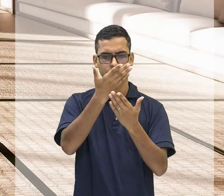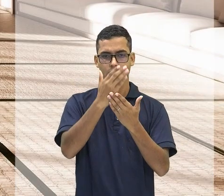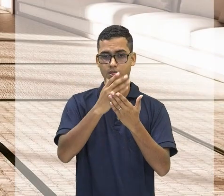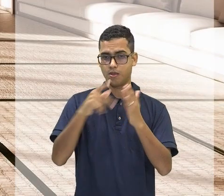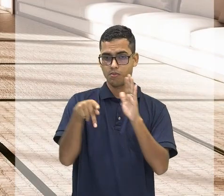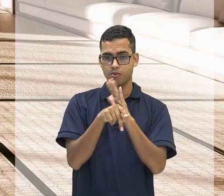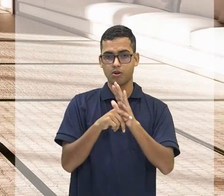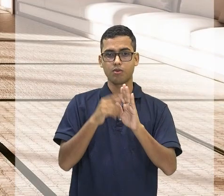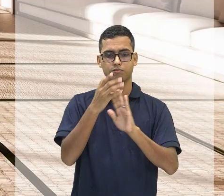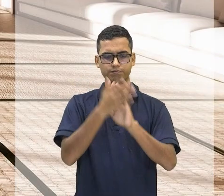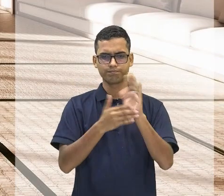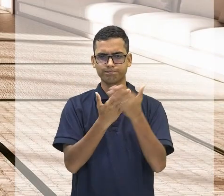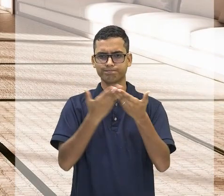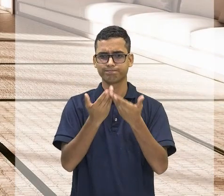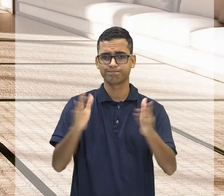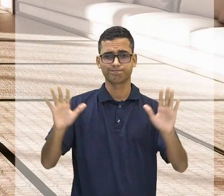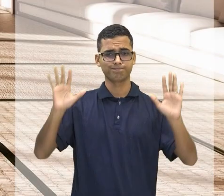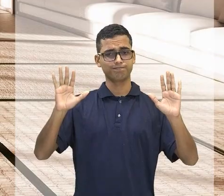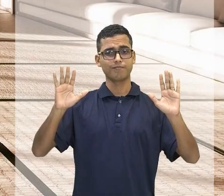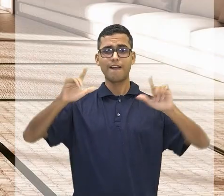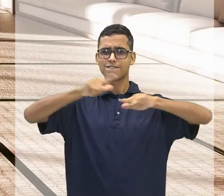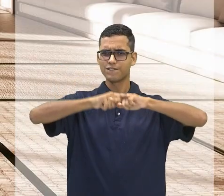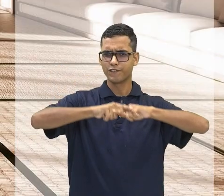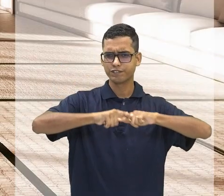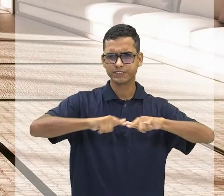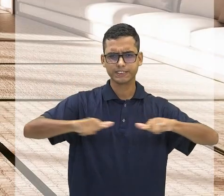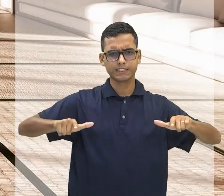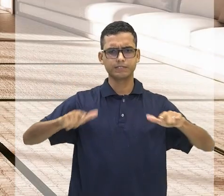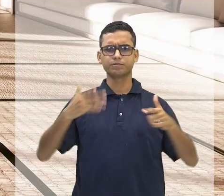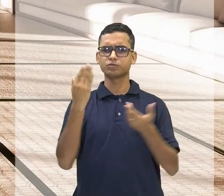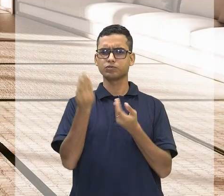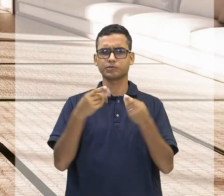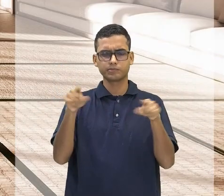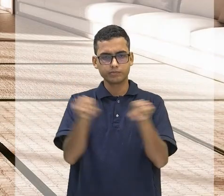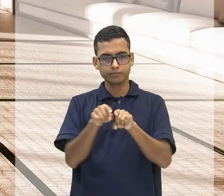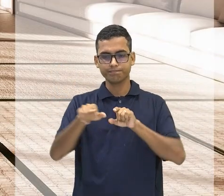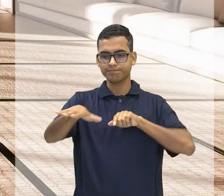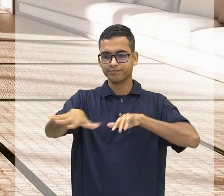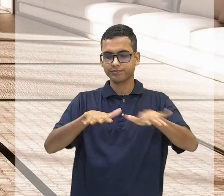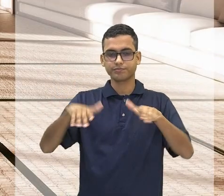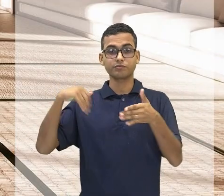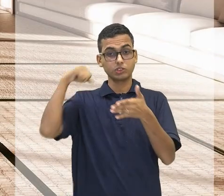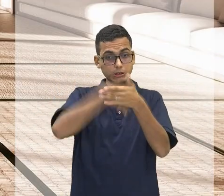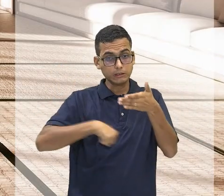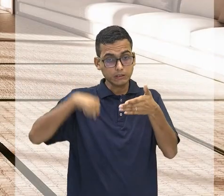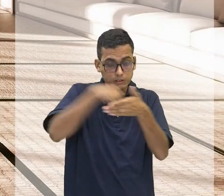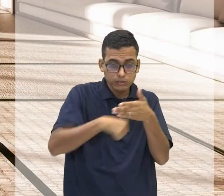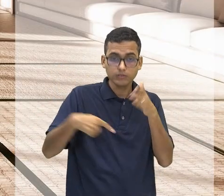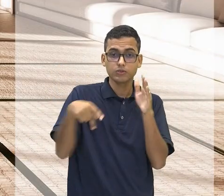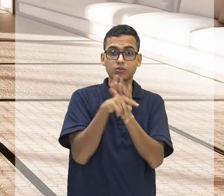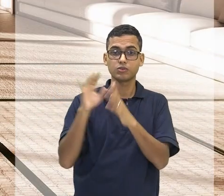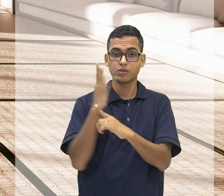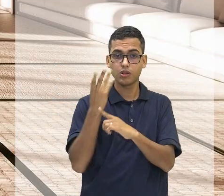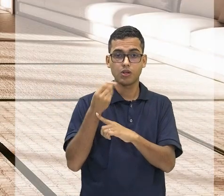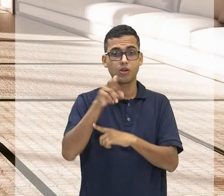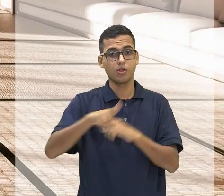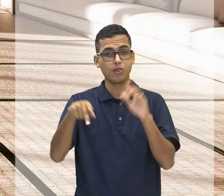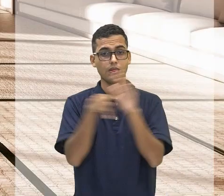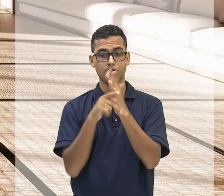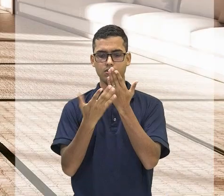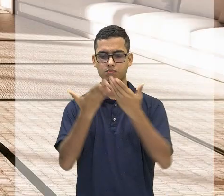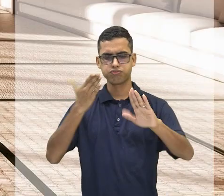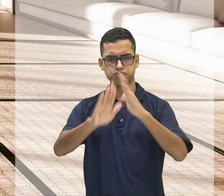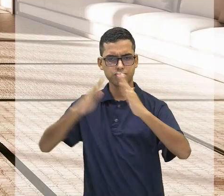os nossos lutadores, eles fazem ali todos os movimentos de luta, né, dessa arte marcial com as mãos